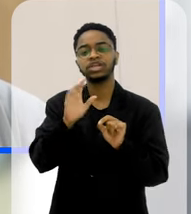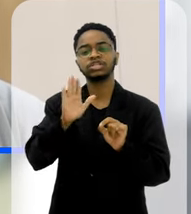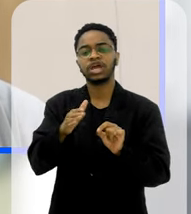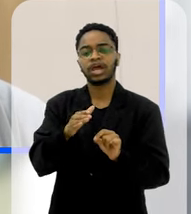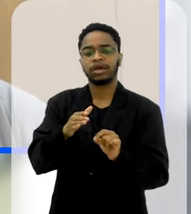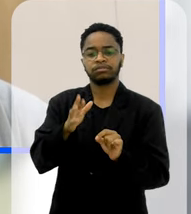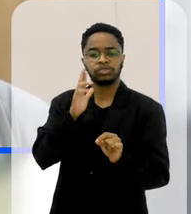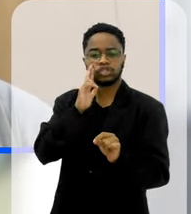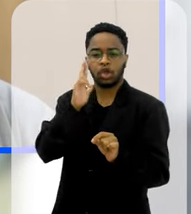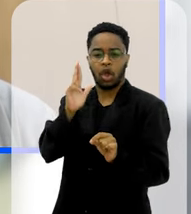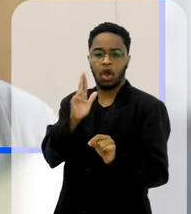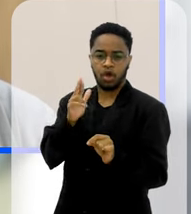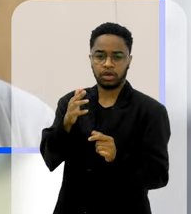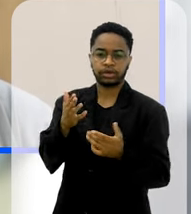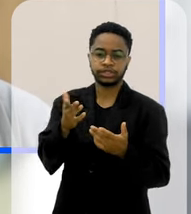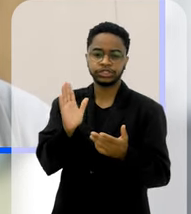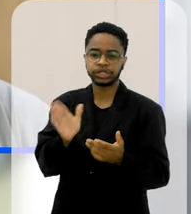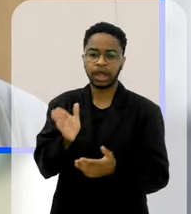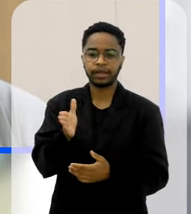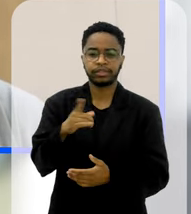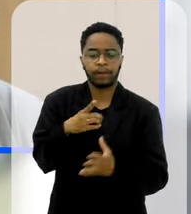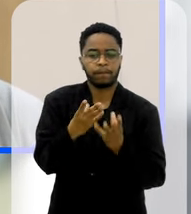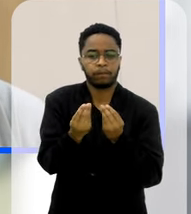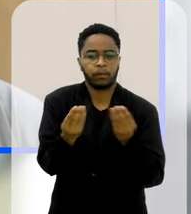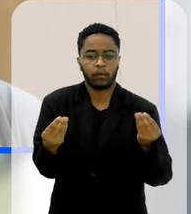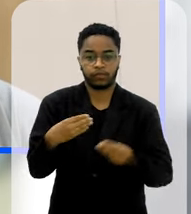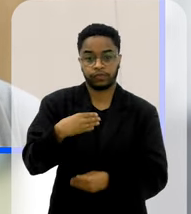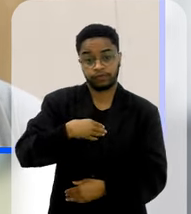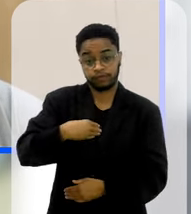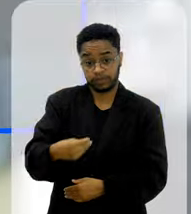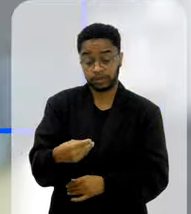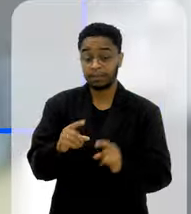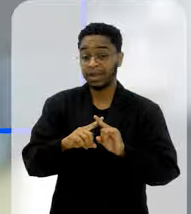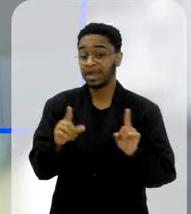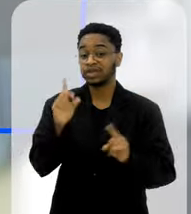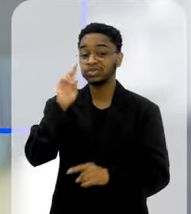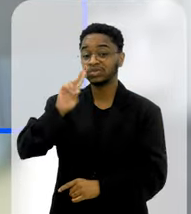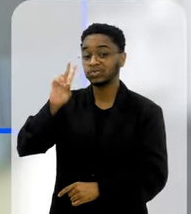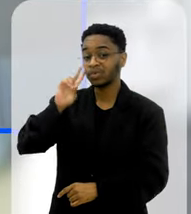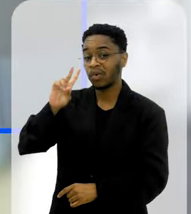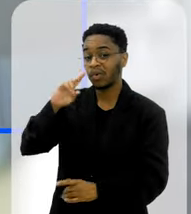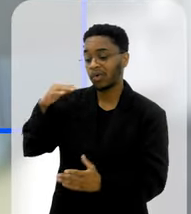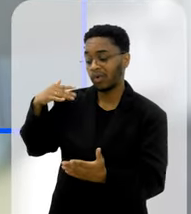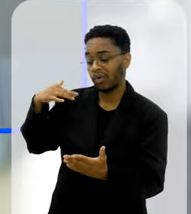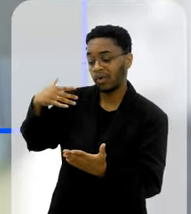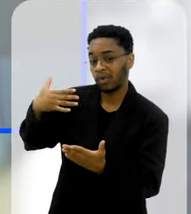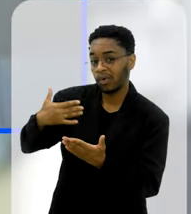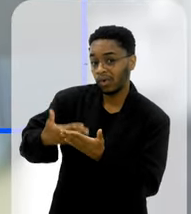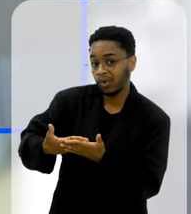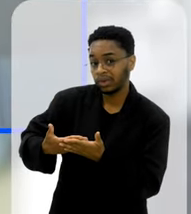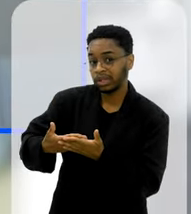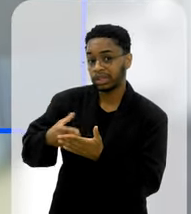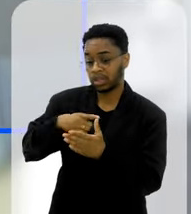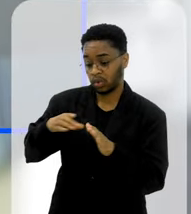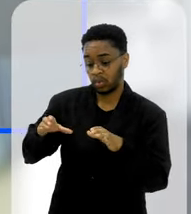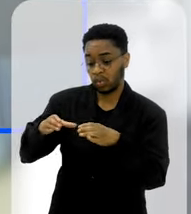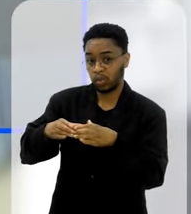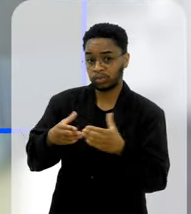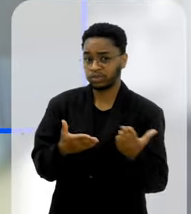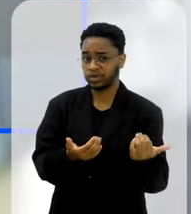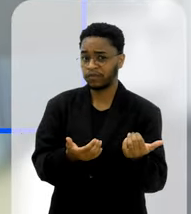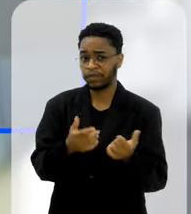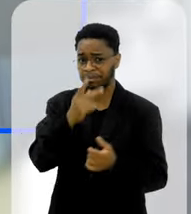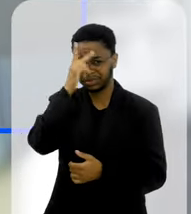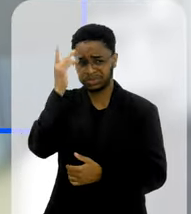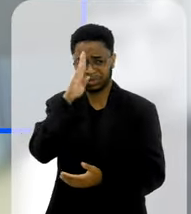uma matrona, já uma senhora, né, cheio de filhos. Essa história contada para um grupo